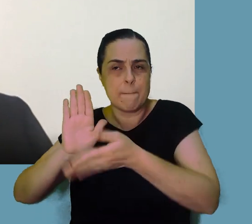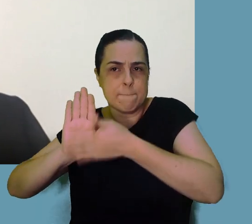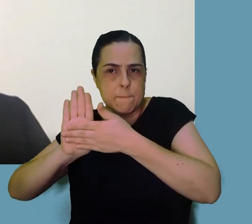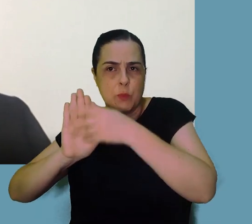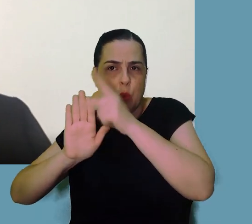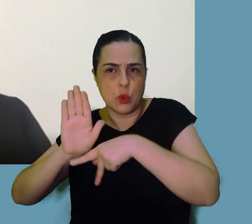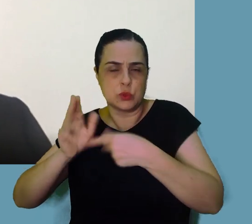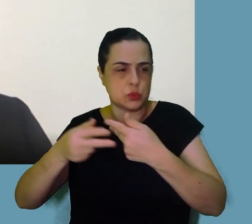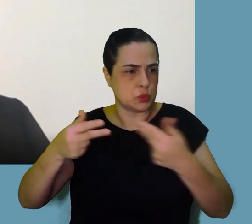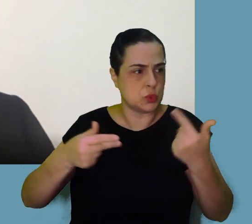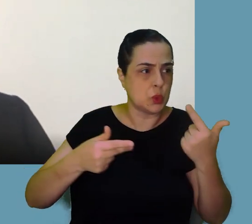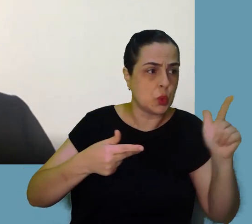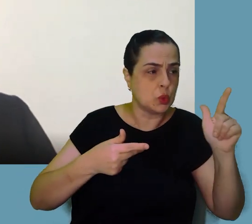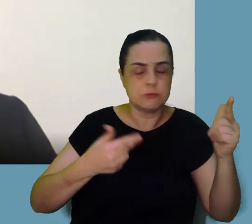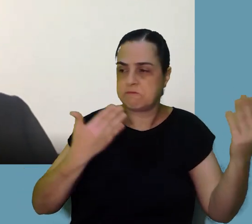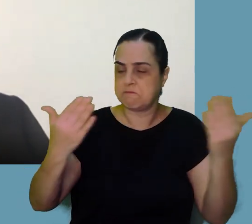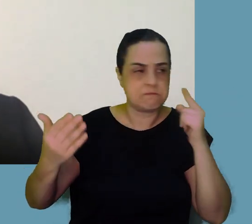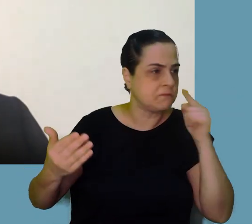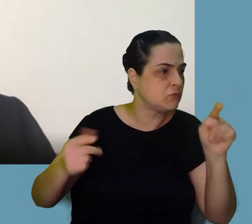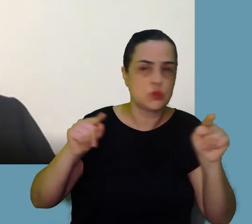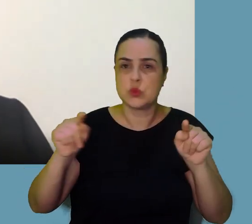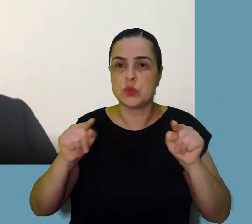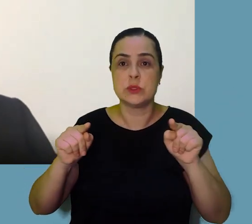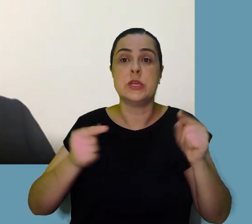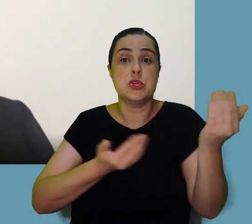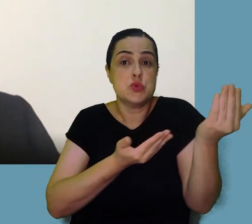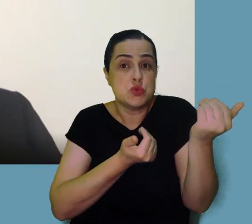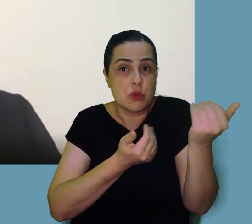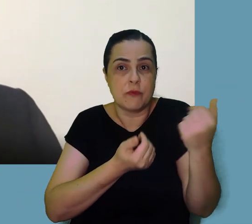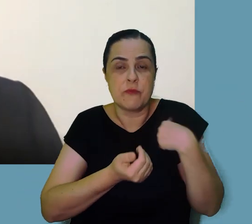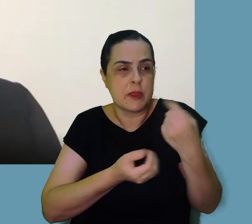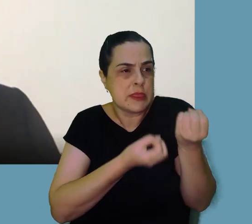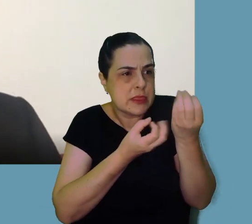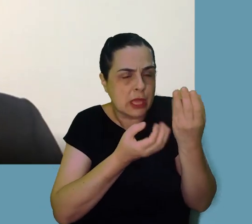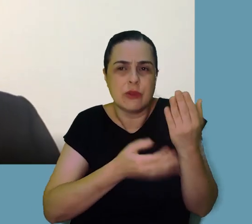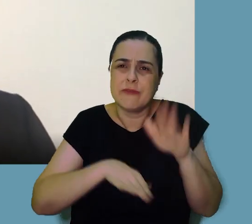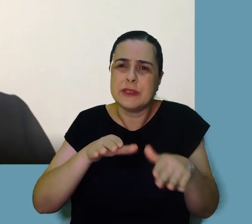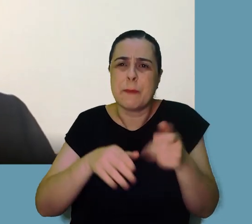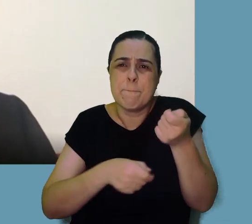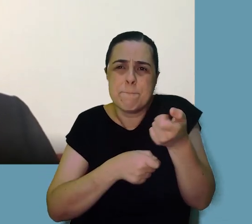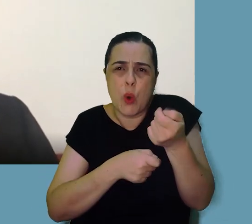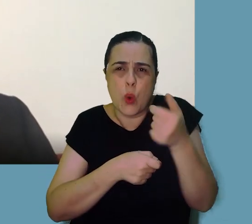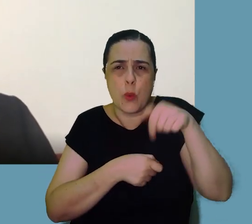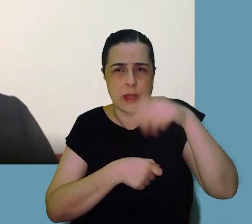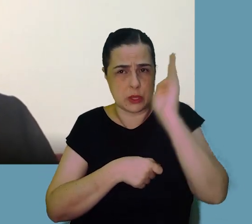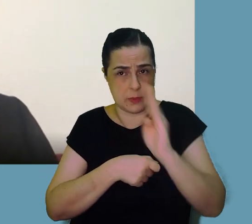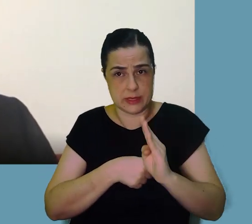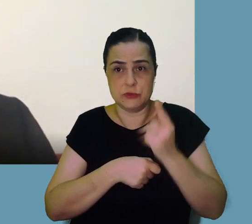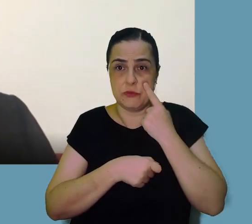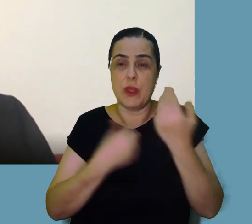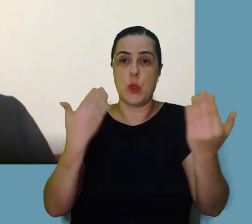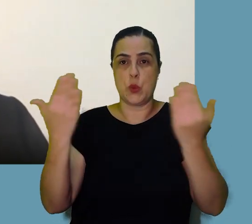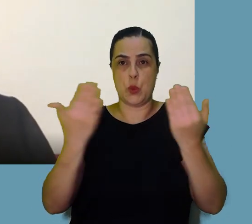dos projetos que a gente toca de empregabilidade de jovens com dados escassos, mas quando tem aqui do Brasil, né, para a